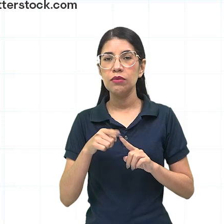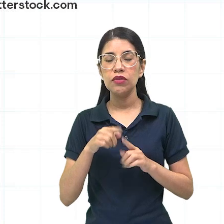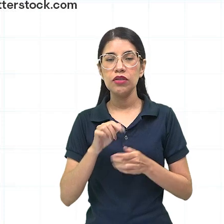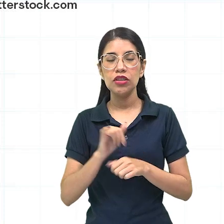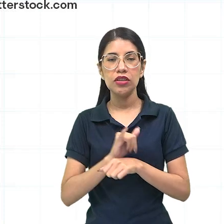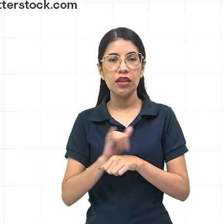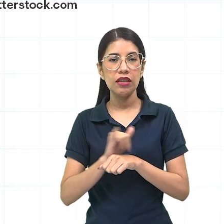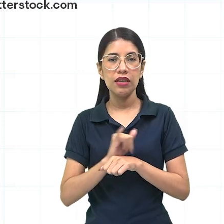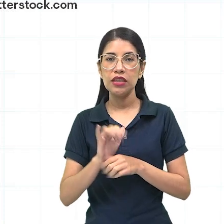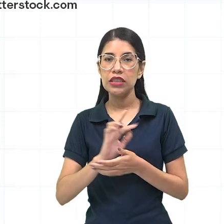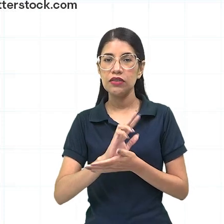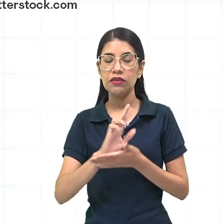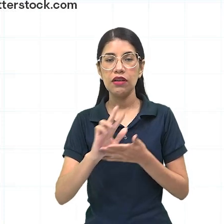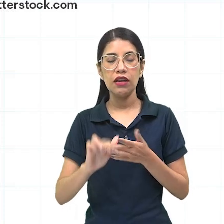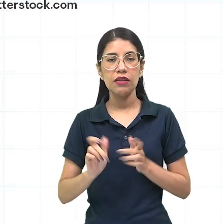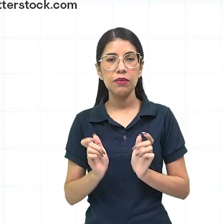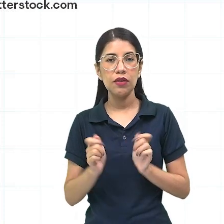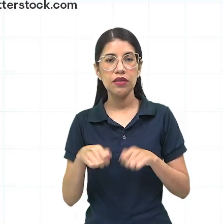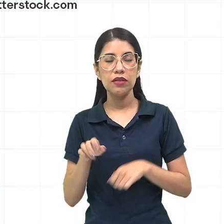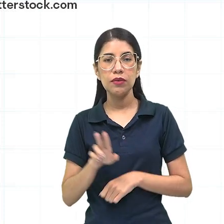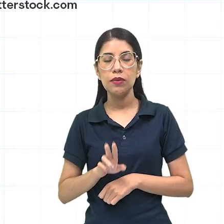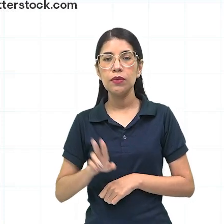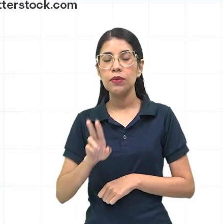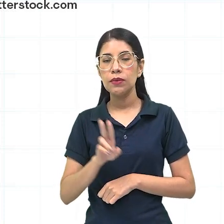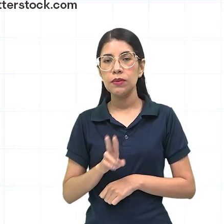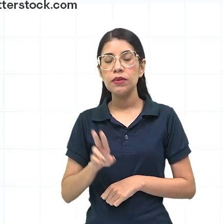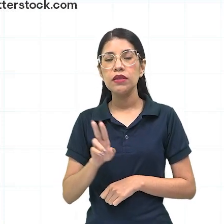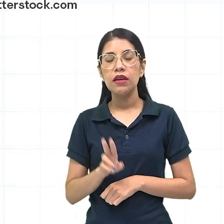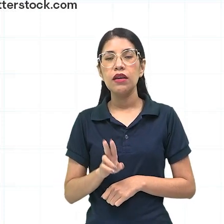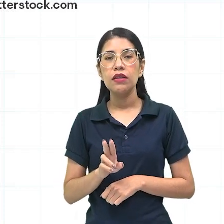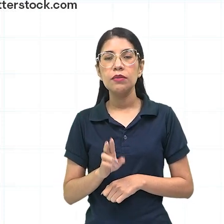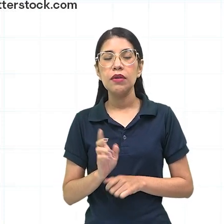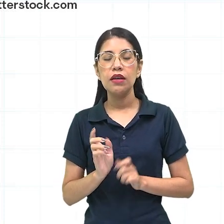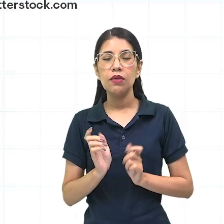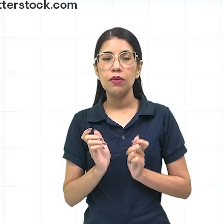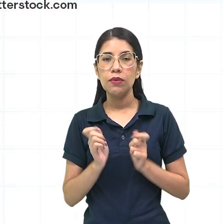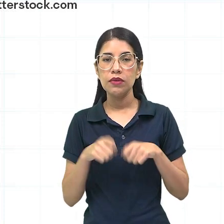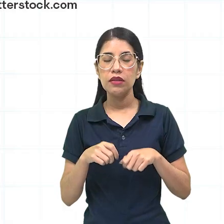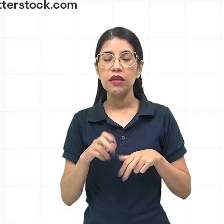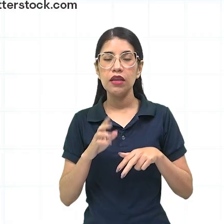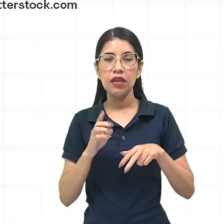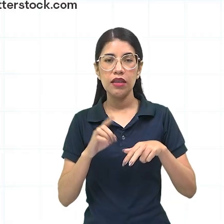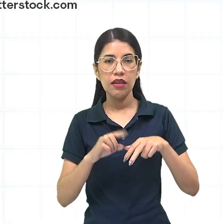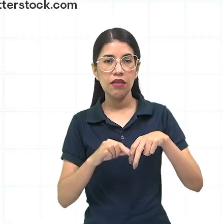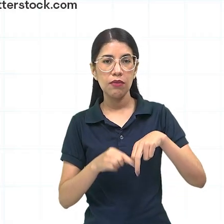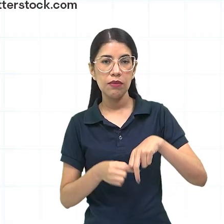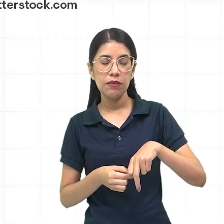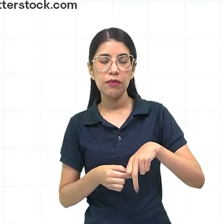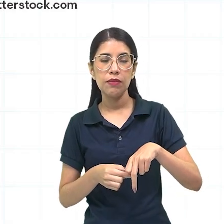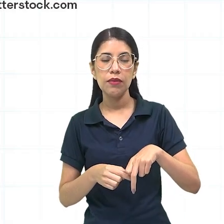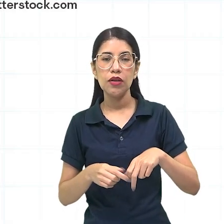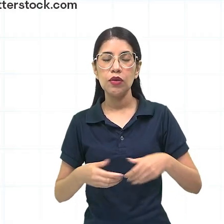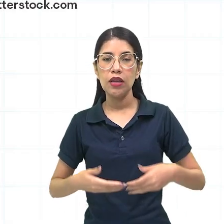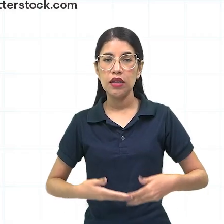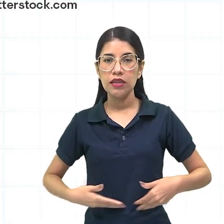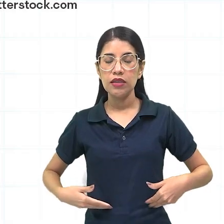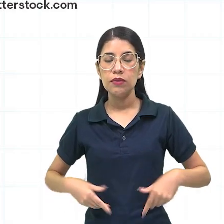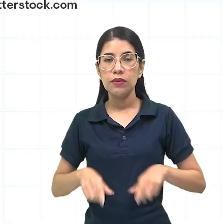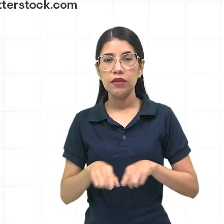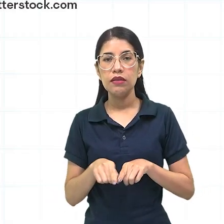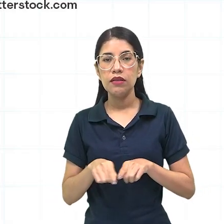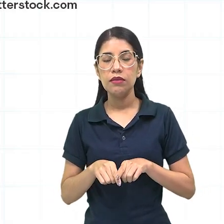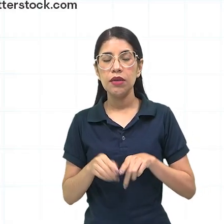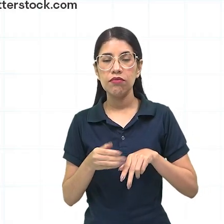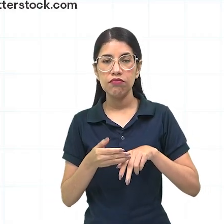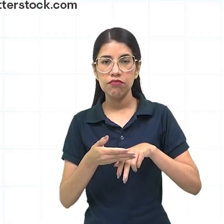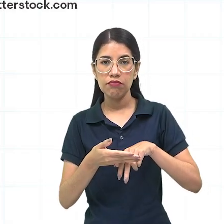de imobilizações, de táticas também na área da região, na região da cintura